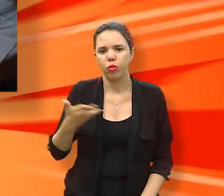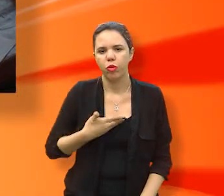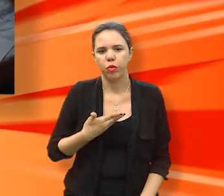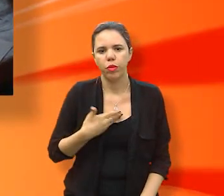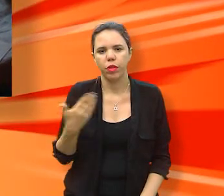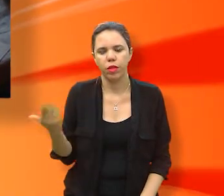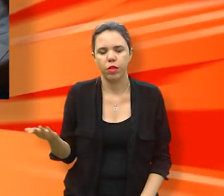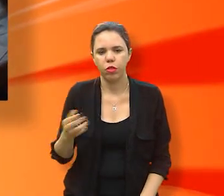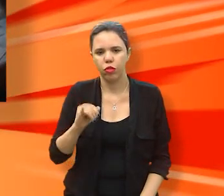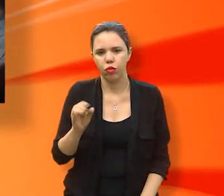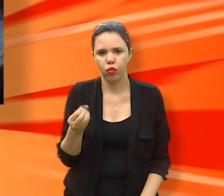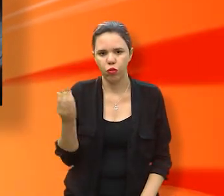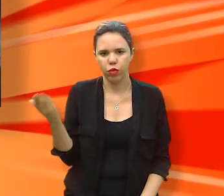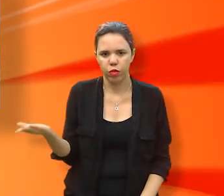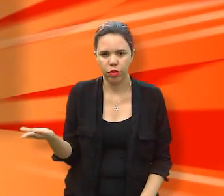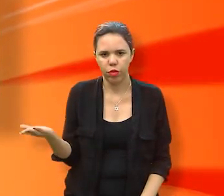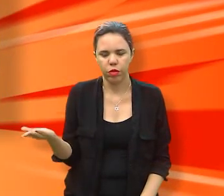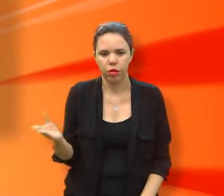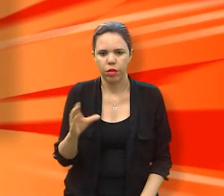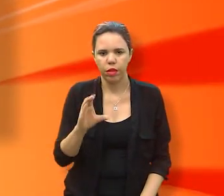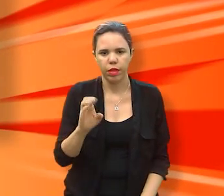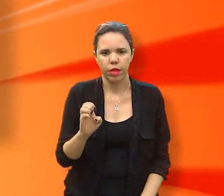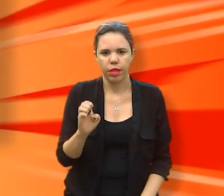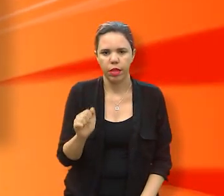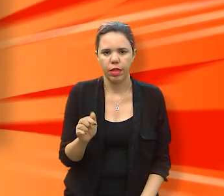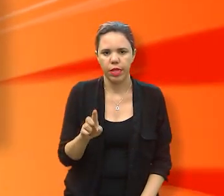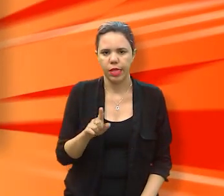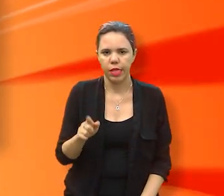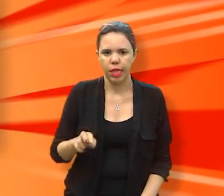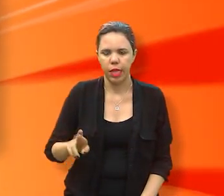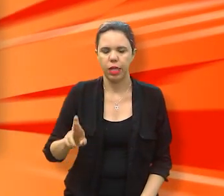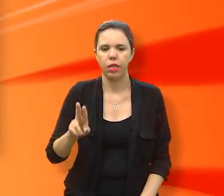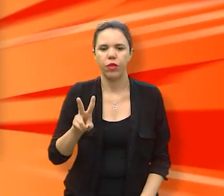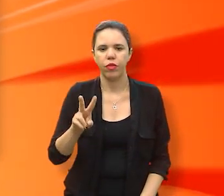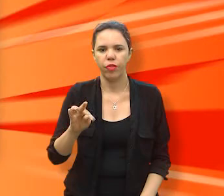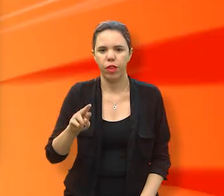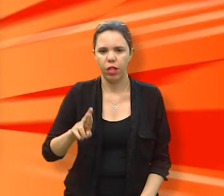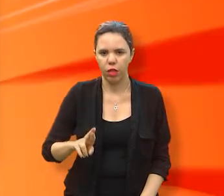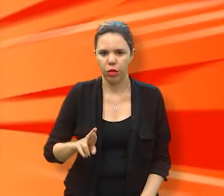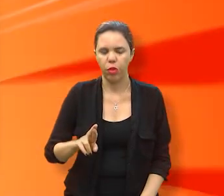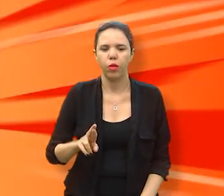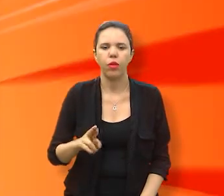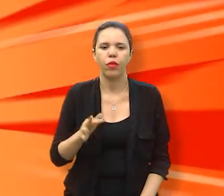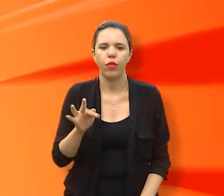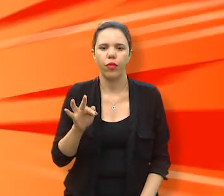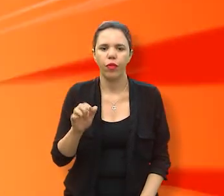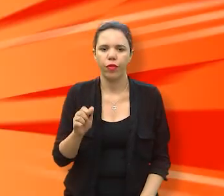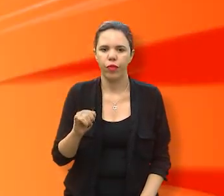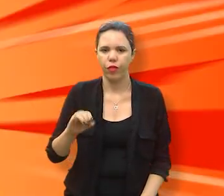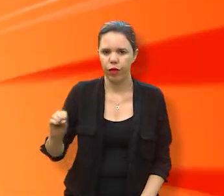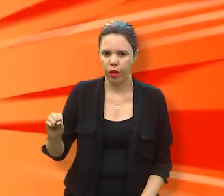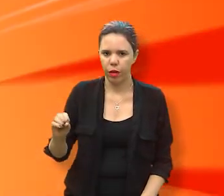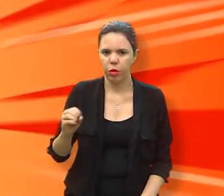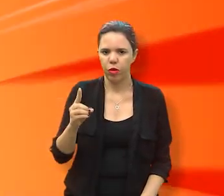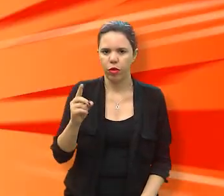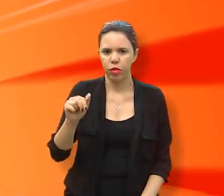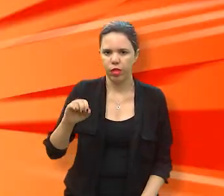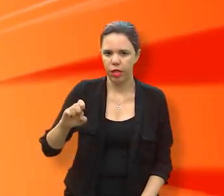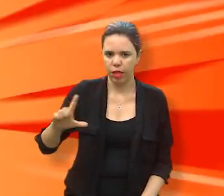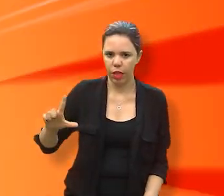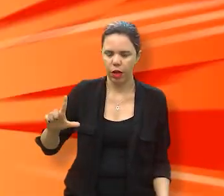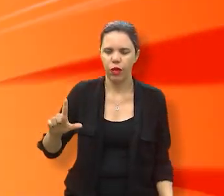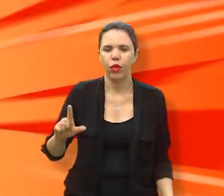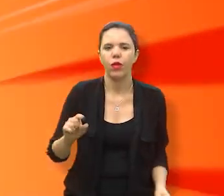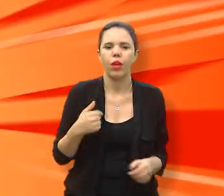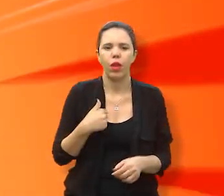amigo João, o César, o Vitor, o Fábio e o Daniel. E aí a gente fez